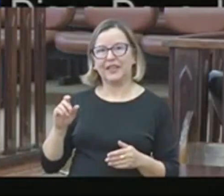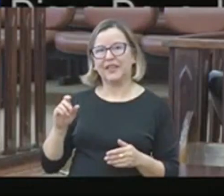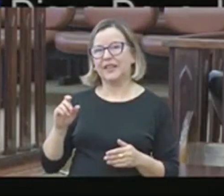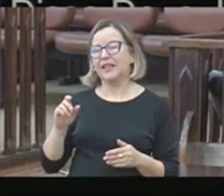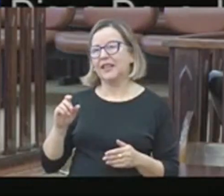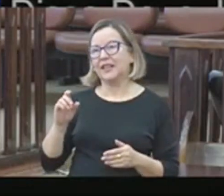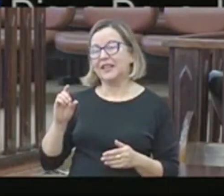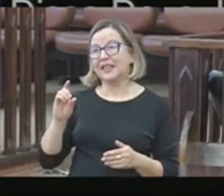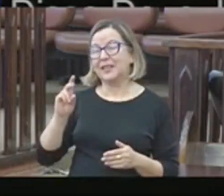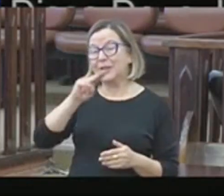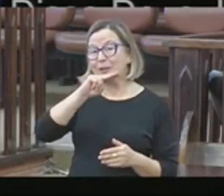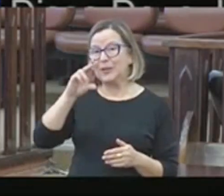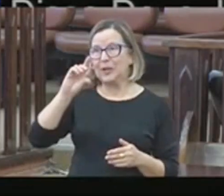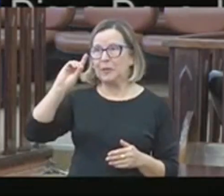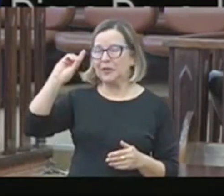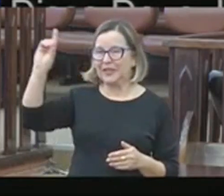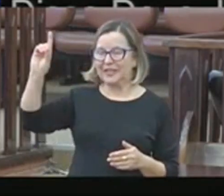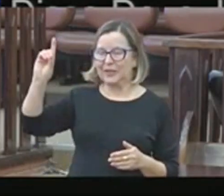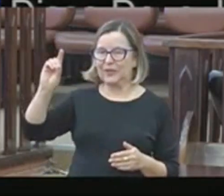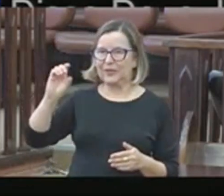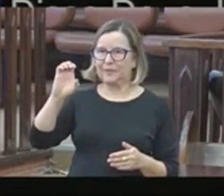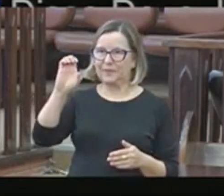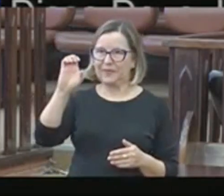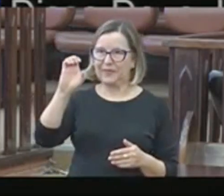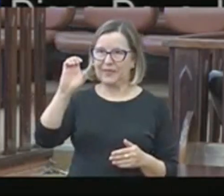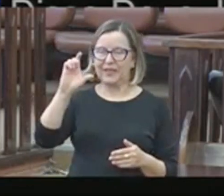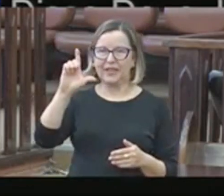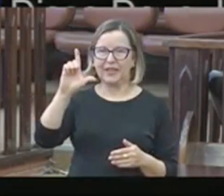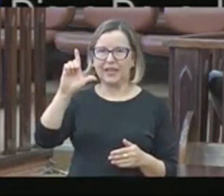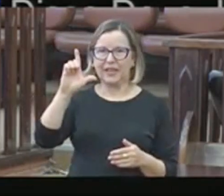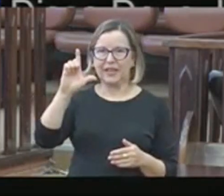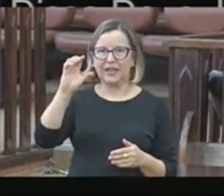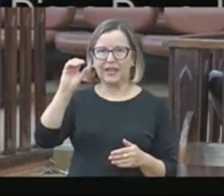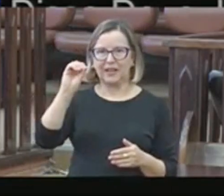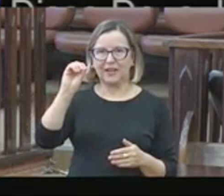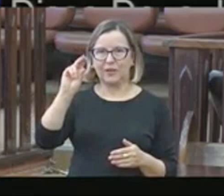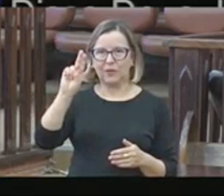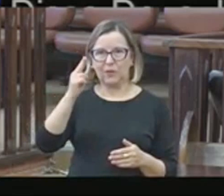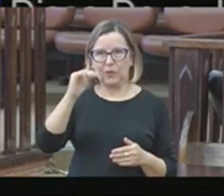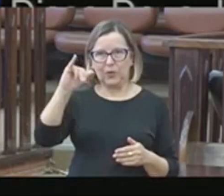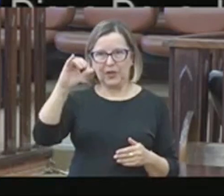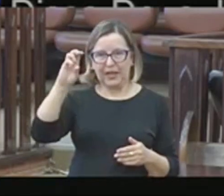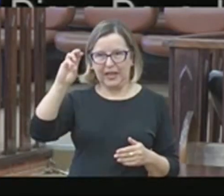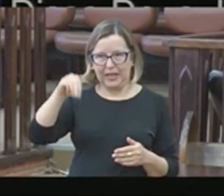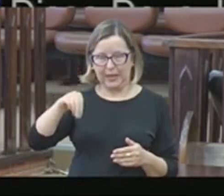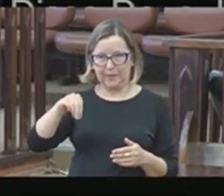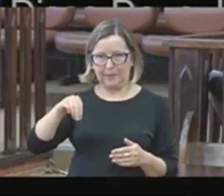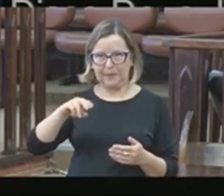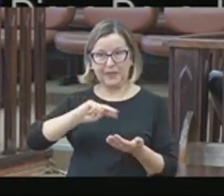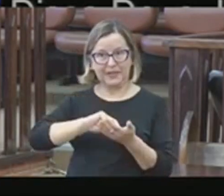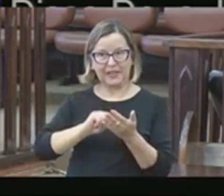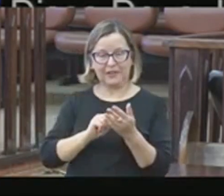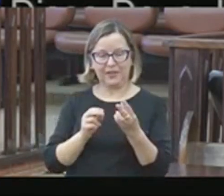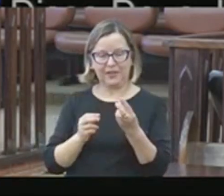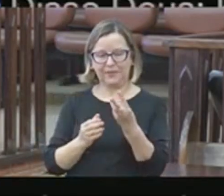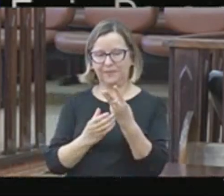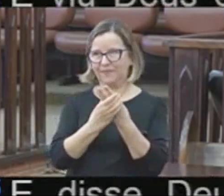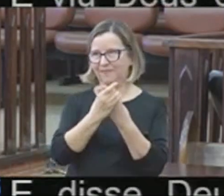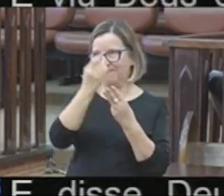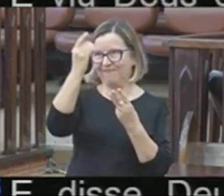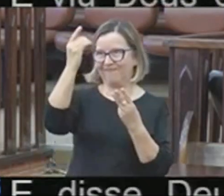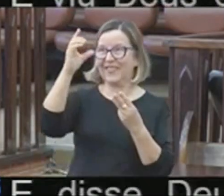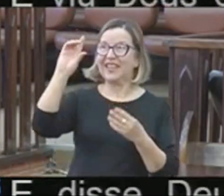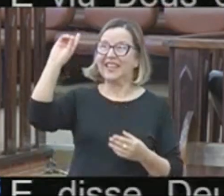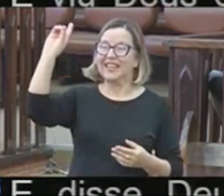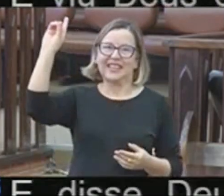plural. Ou seja, Deus Pai, Deus Filho e Deus Espírito Santo. A Trindade Santa unida